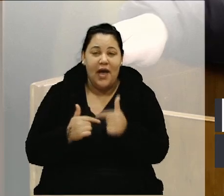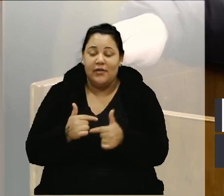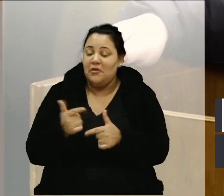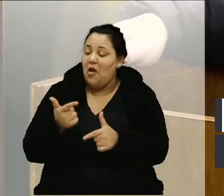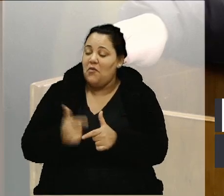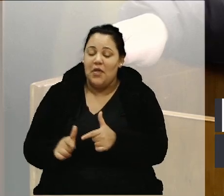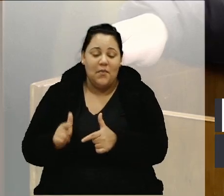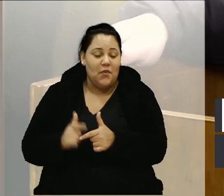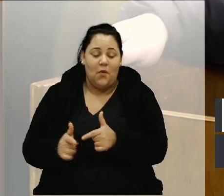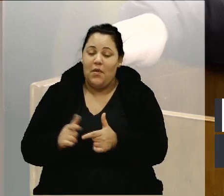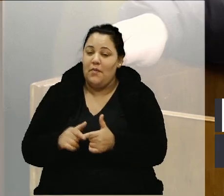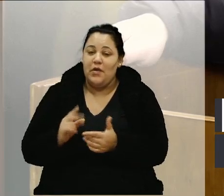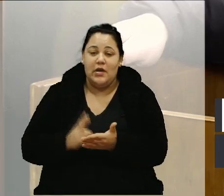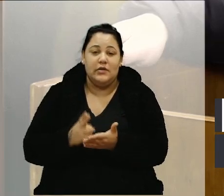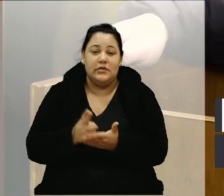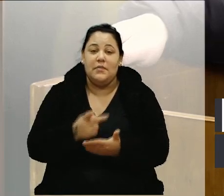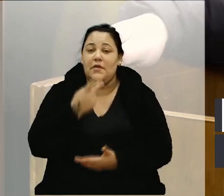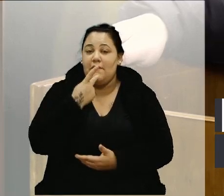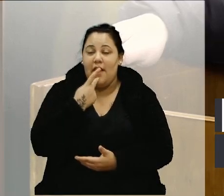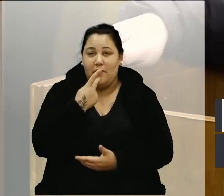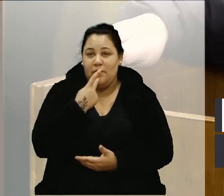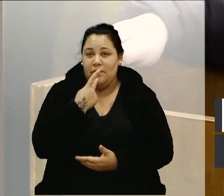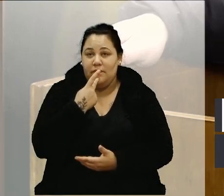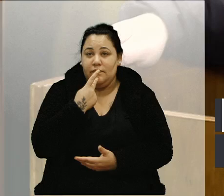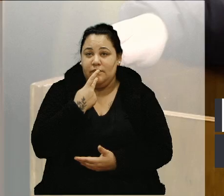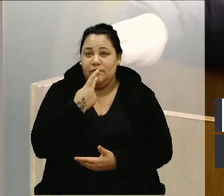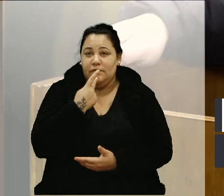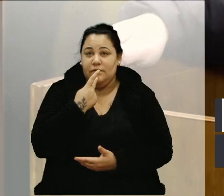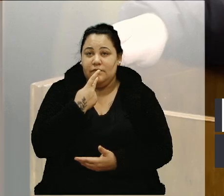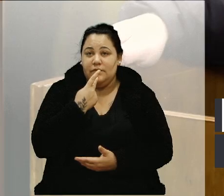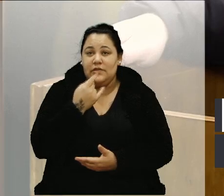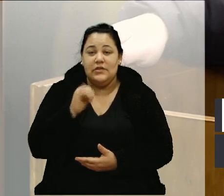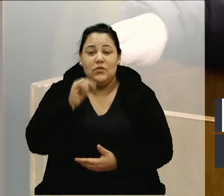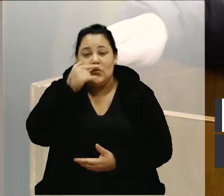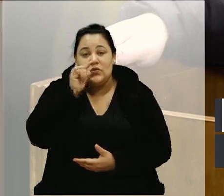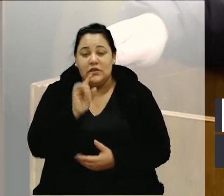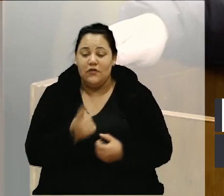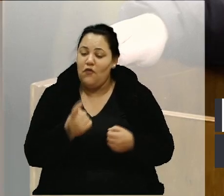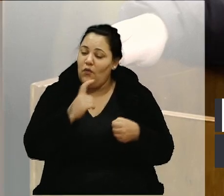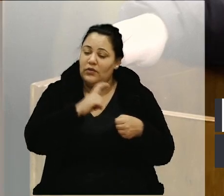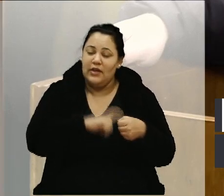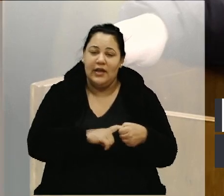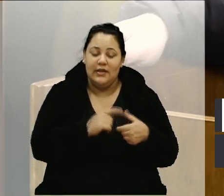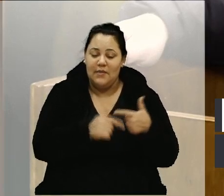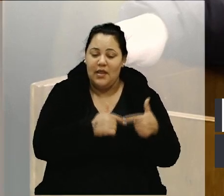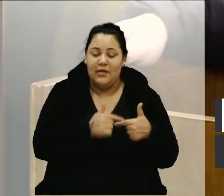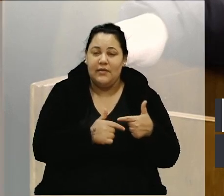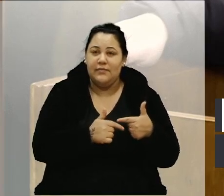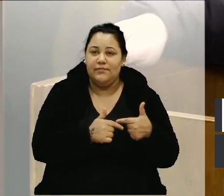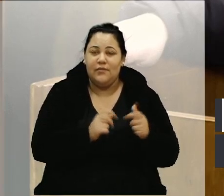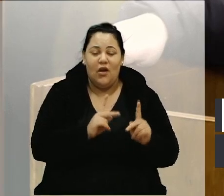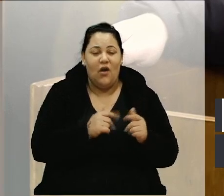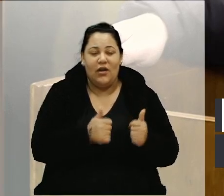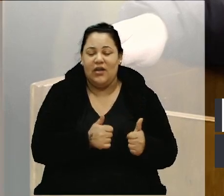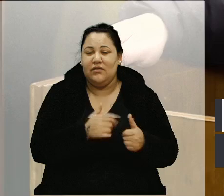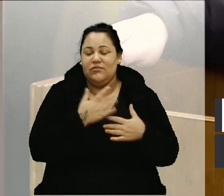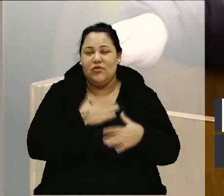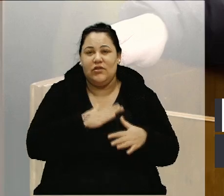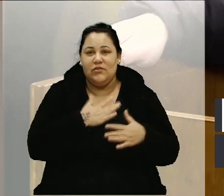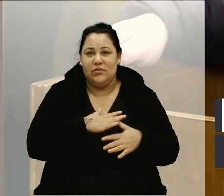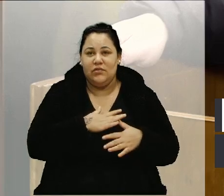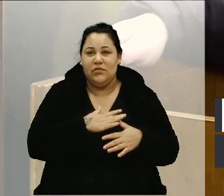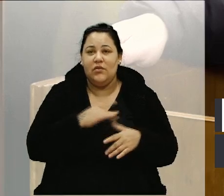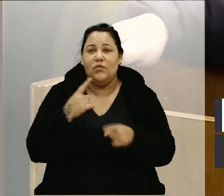problema, eu sempre digo, se não me reeleger não é o problema, tô tranquilo, porque quem